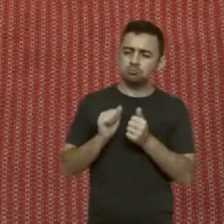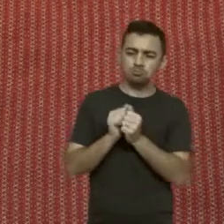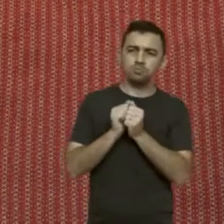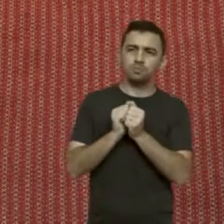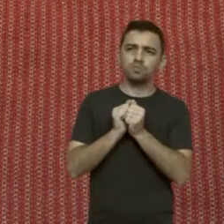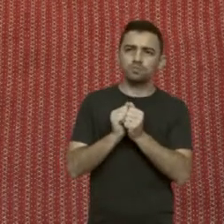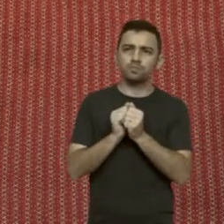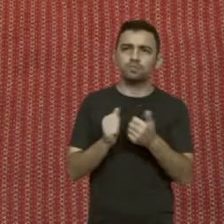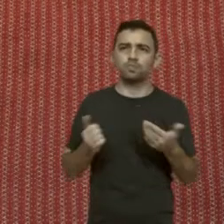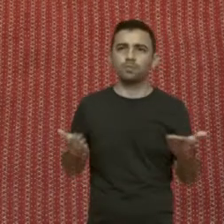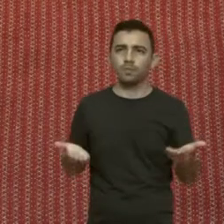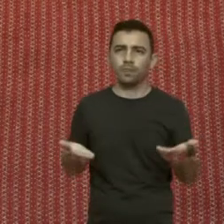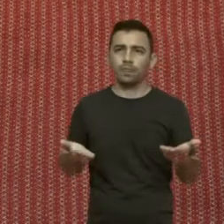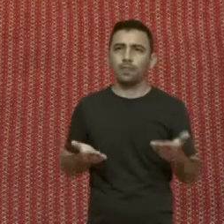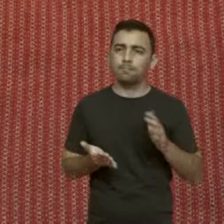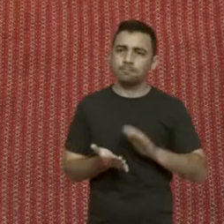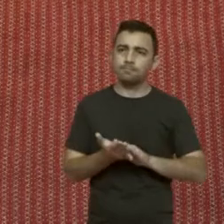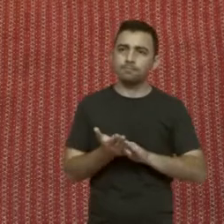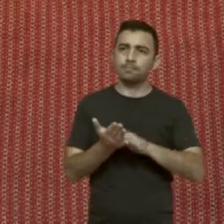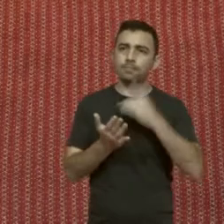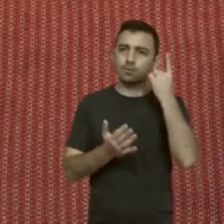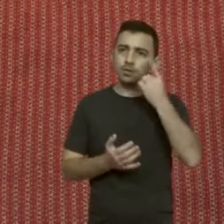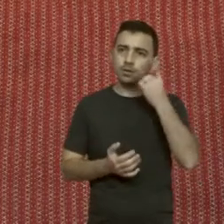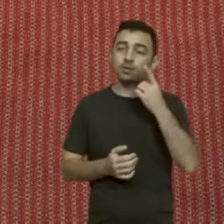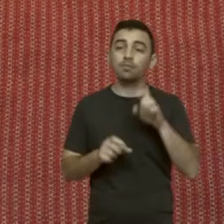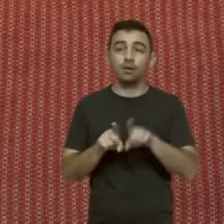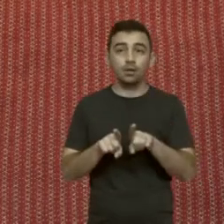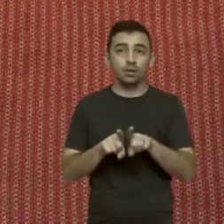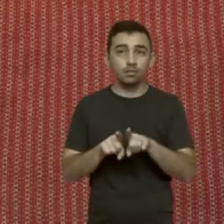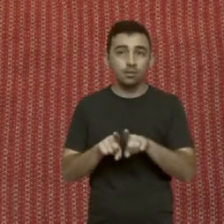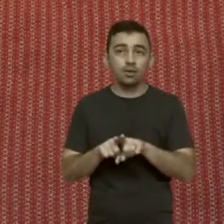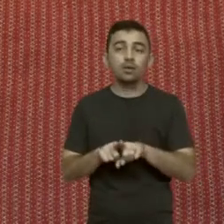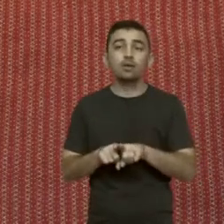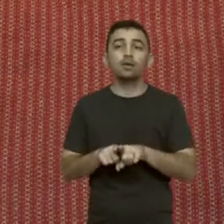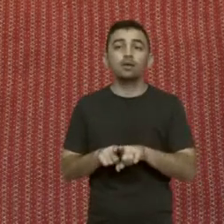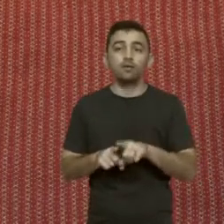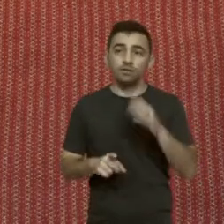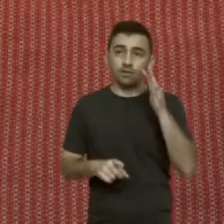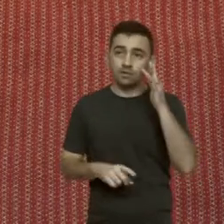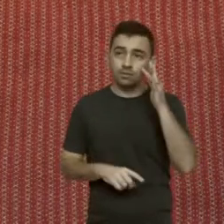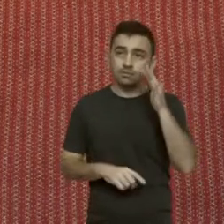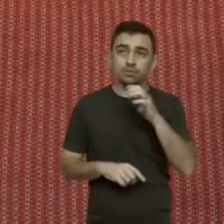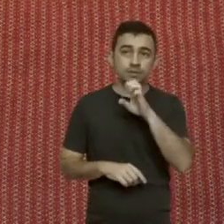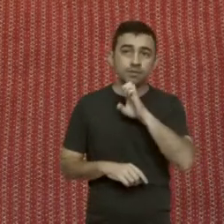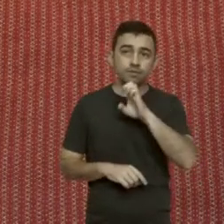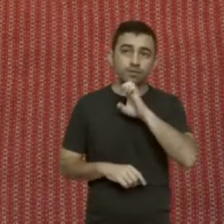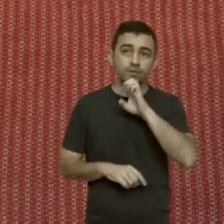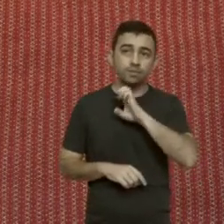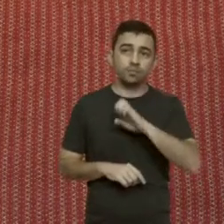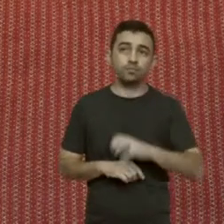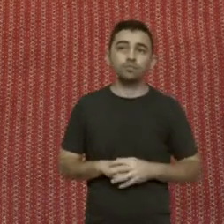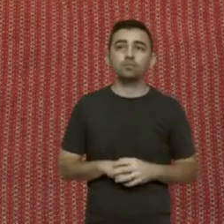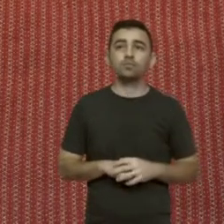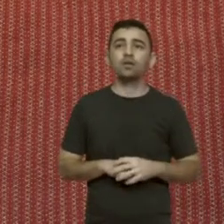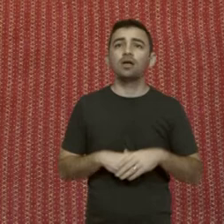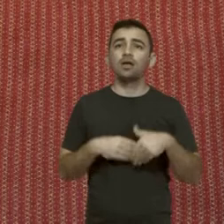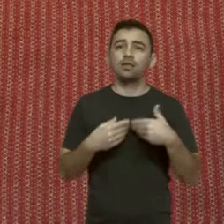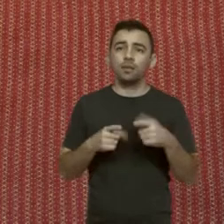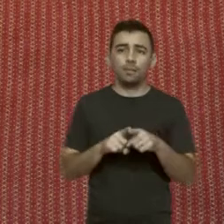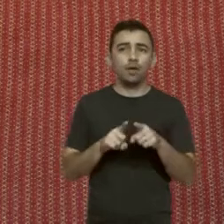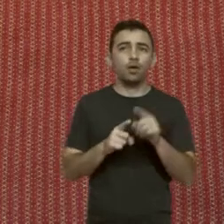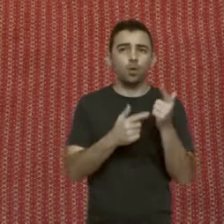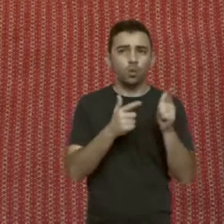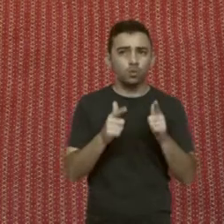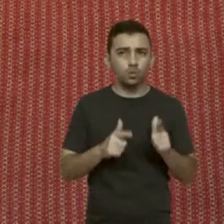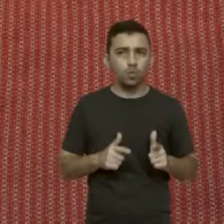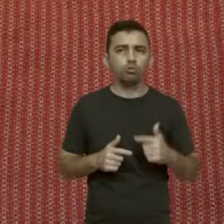momento. Parabenizar o deputado Felipe Estevão pelo gesto, os demais que estiveram aqui também, que fizeram o